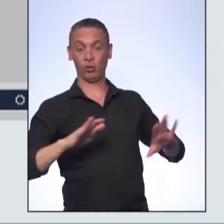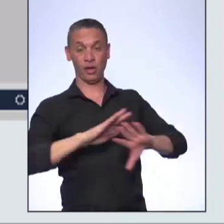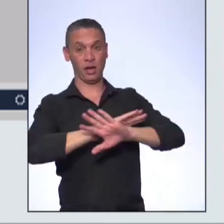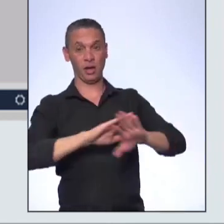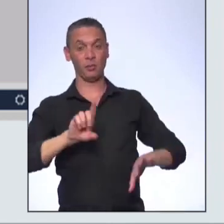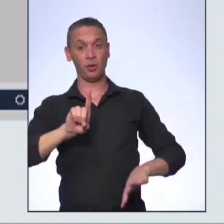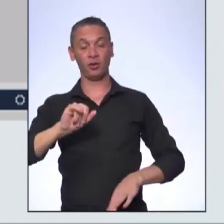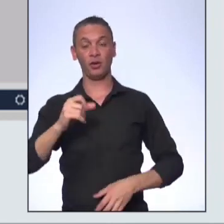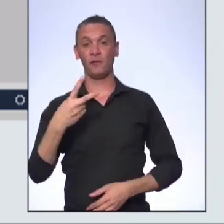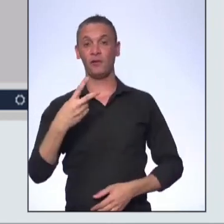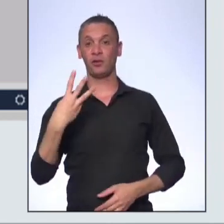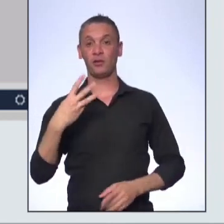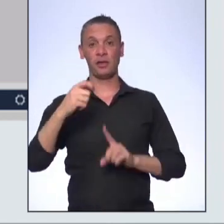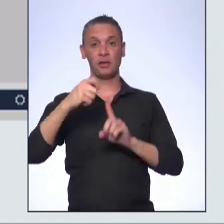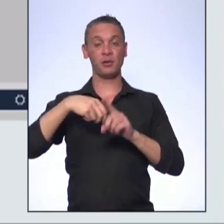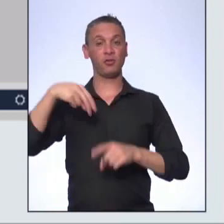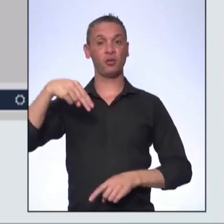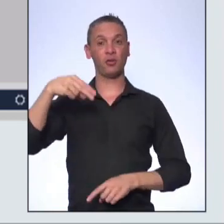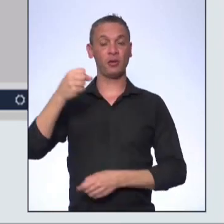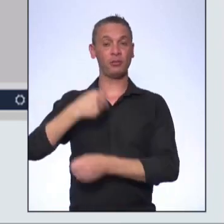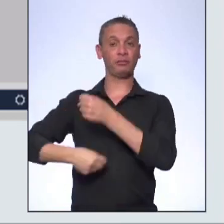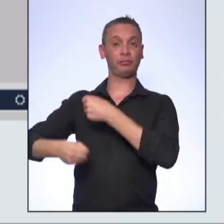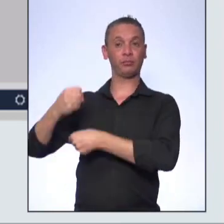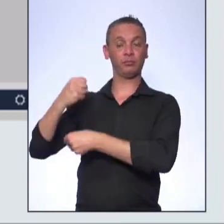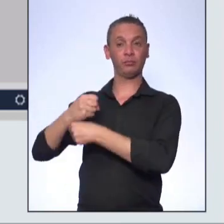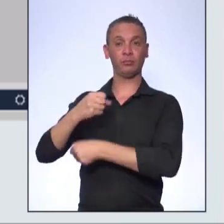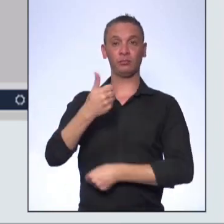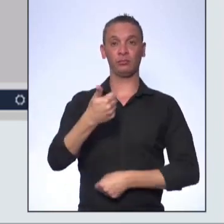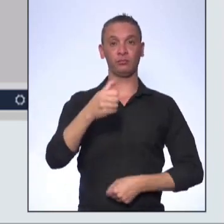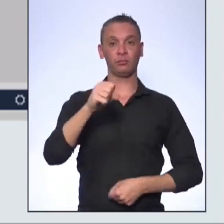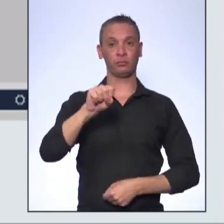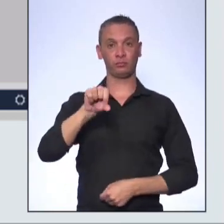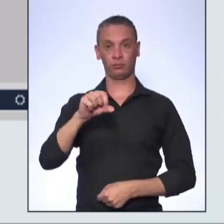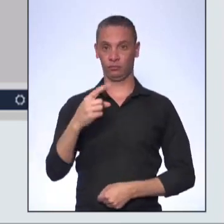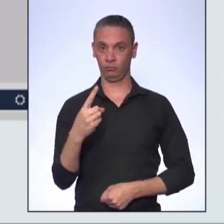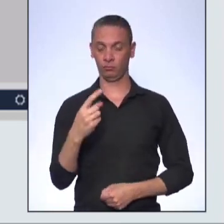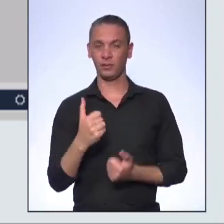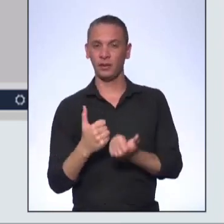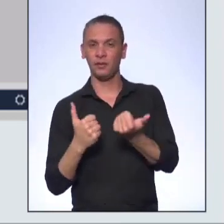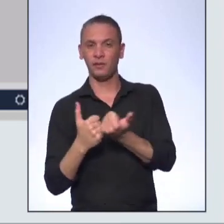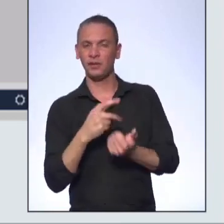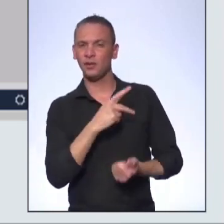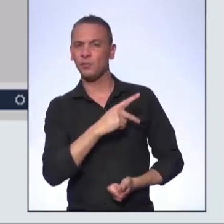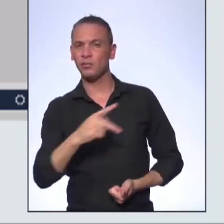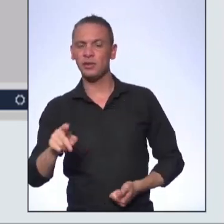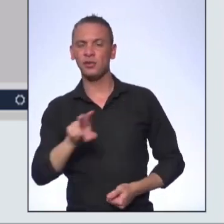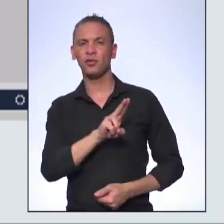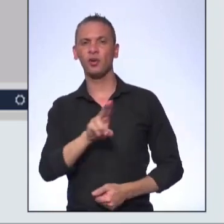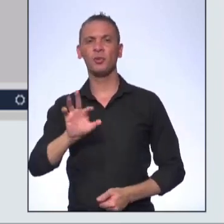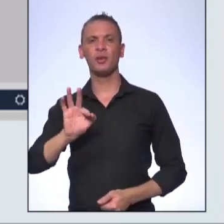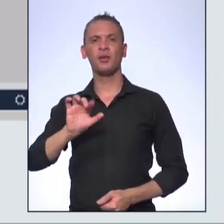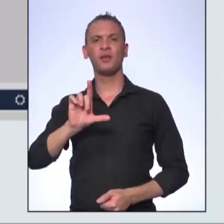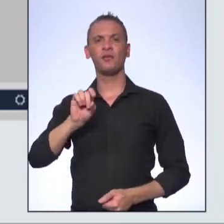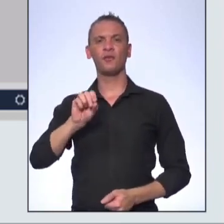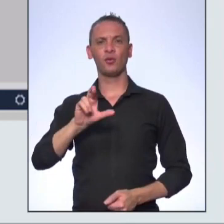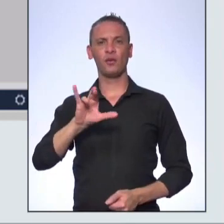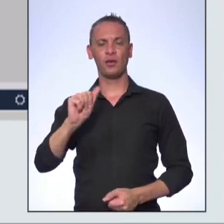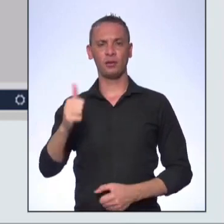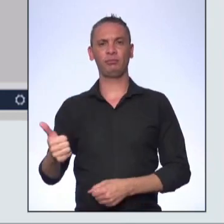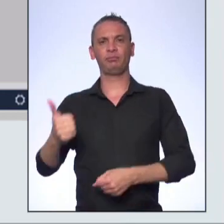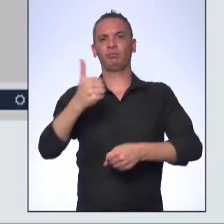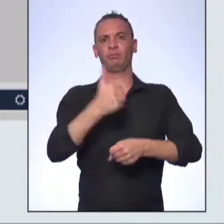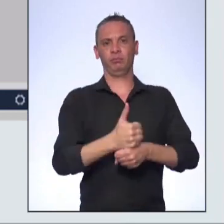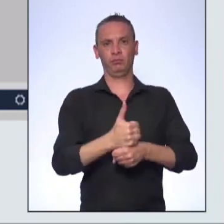de 1891. O vice-presidente, Floriano Peixoto, assumiu o posto de presidente da